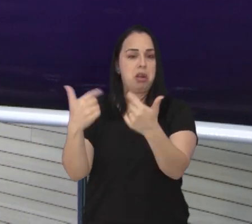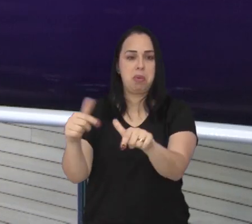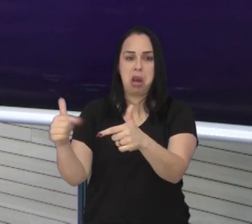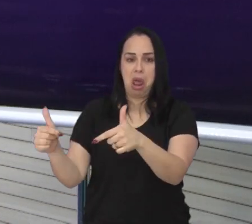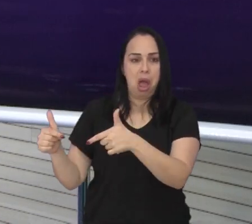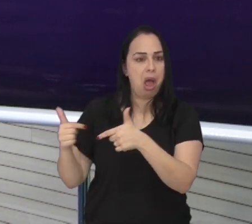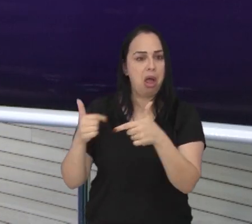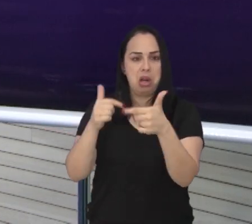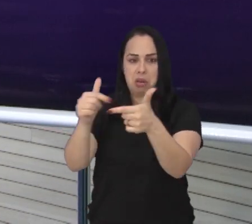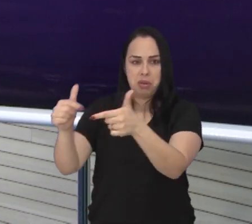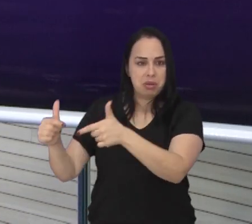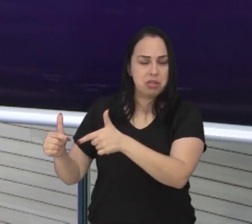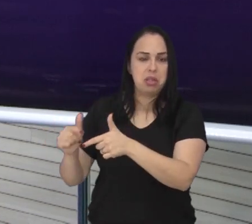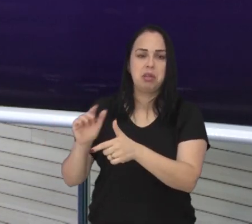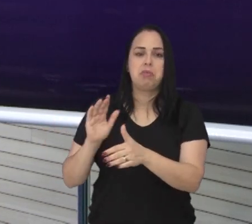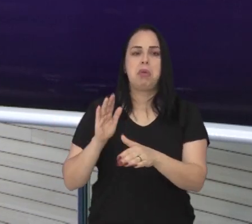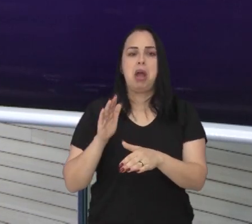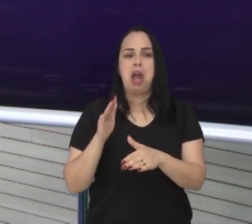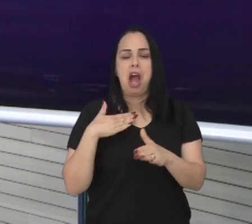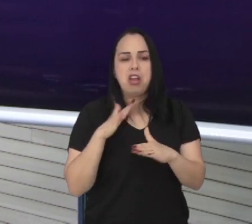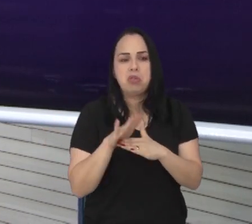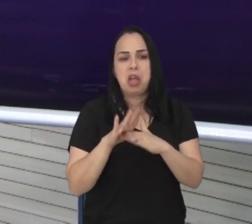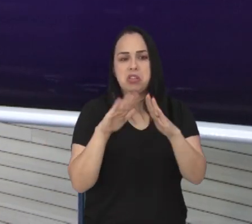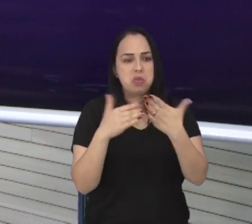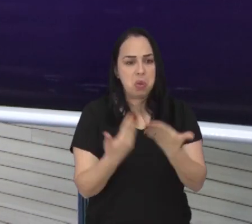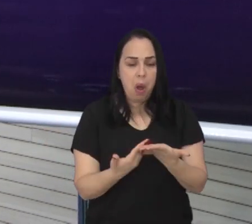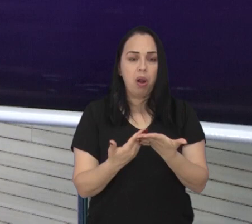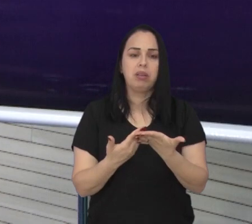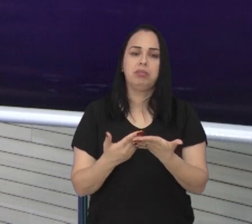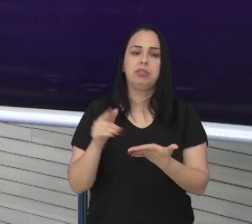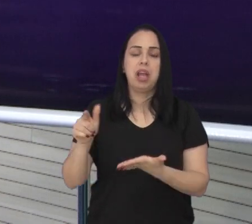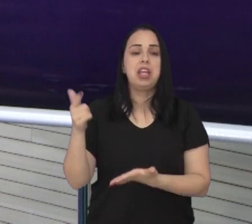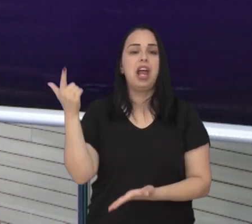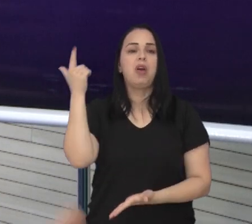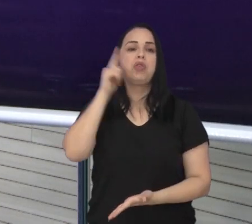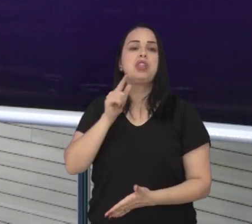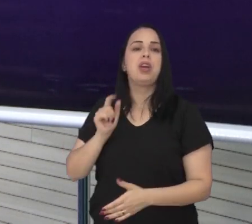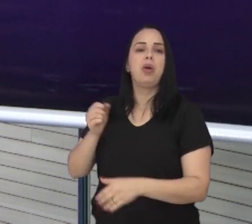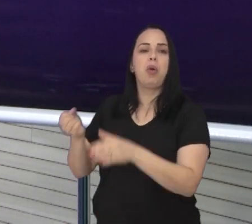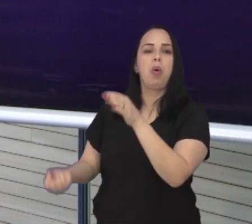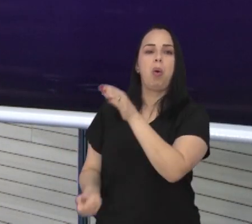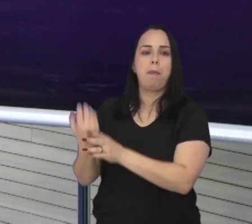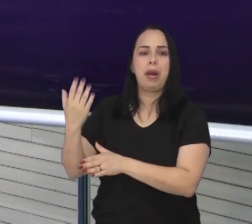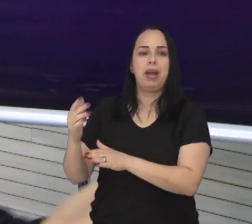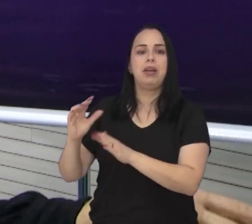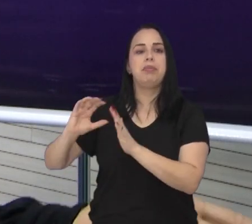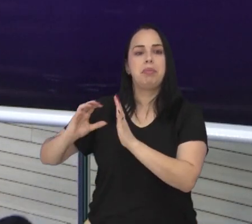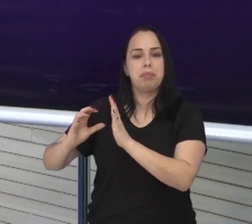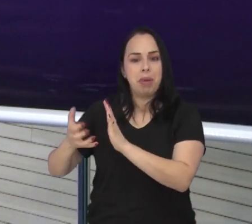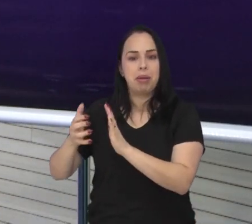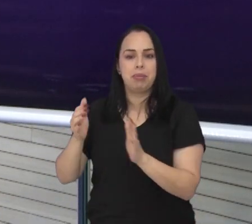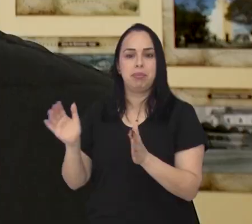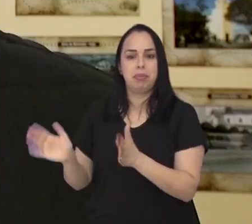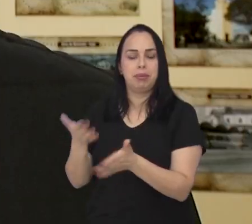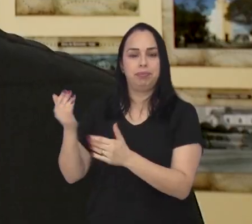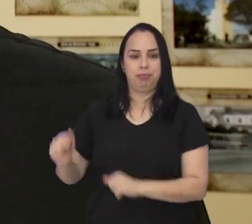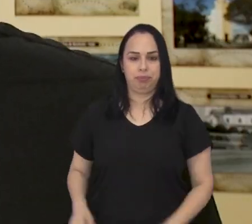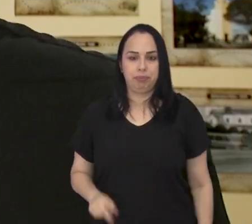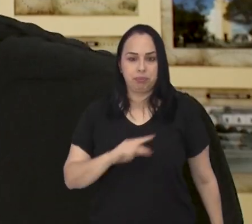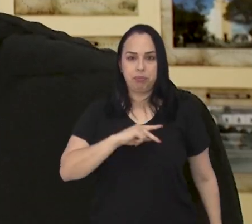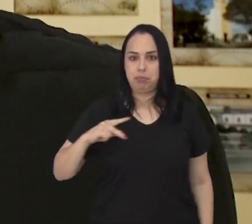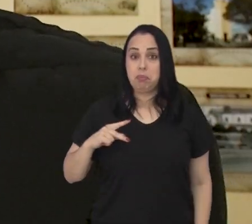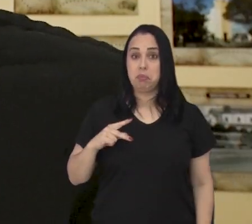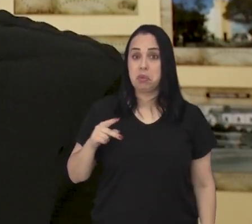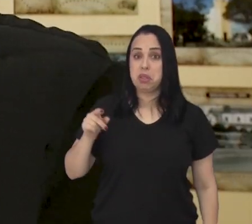el vai estar trabalhando com o município para fazer alguma coisa pra creche entendeu Até que ela possa comprar o maquinário dela e virar uma mei o presidente